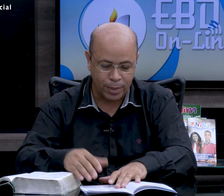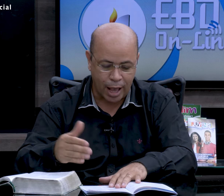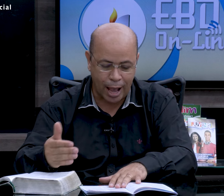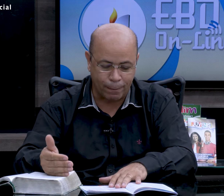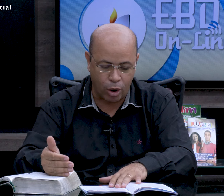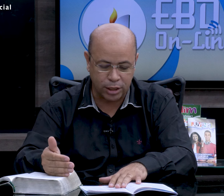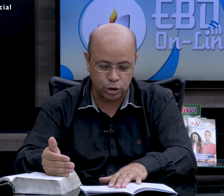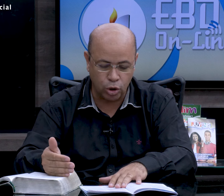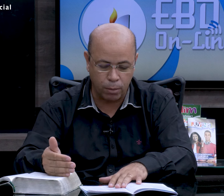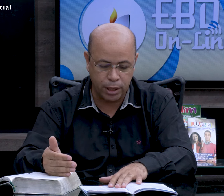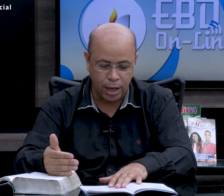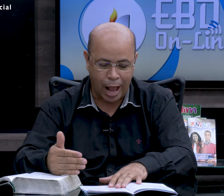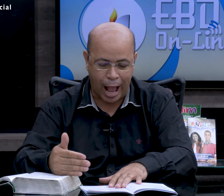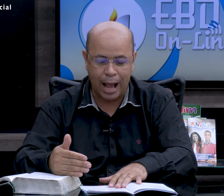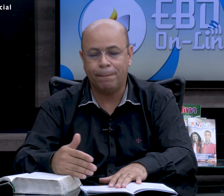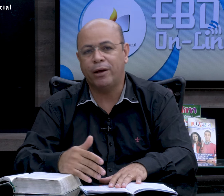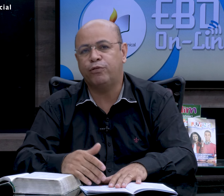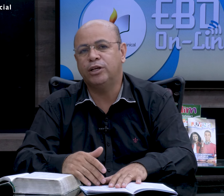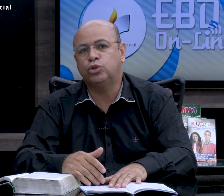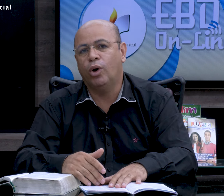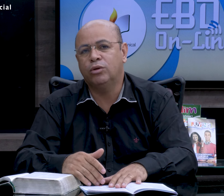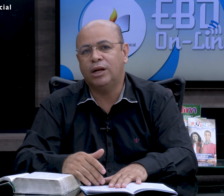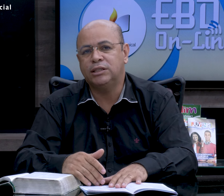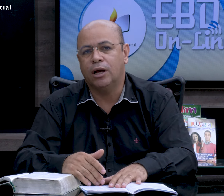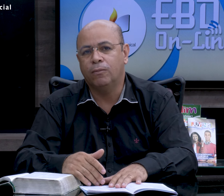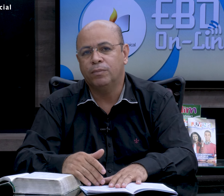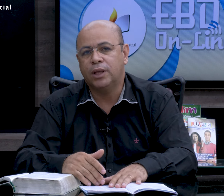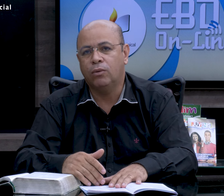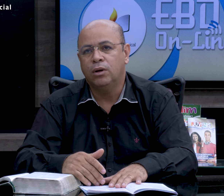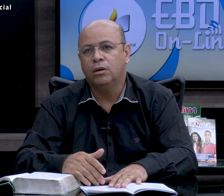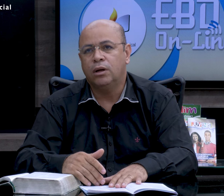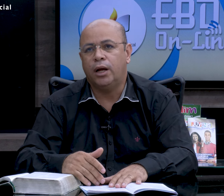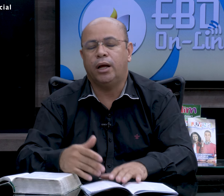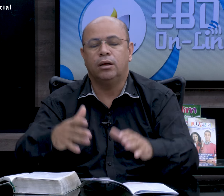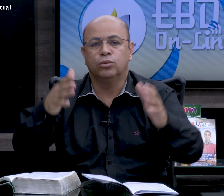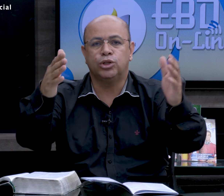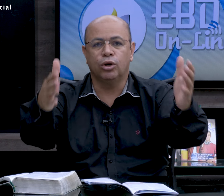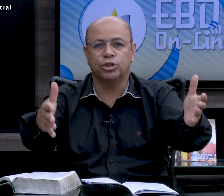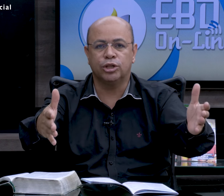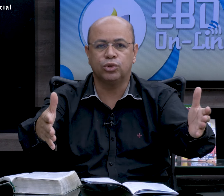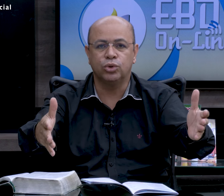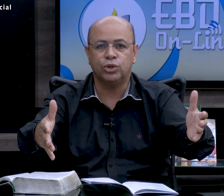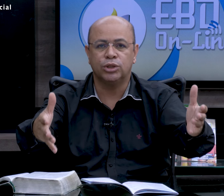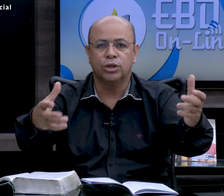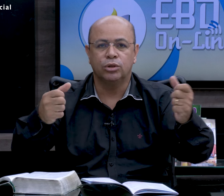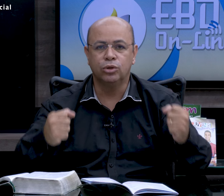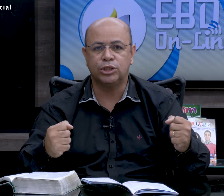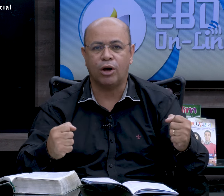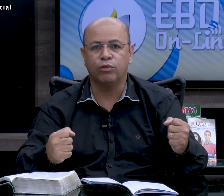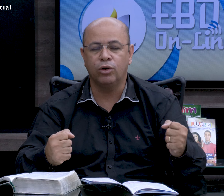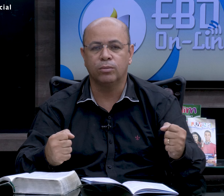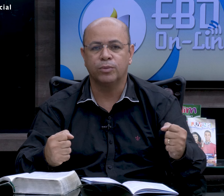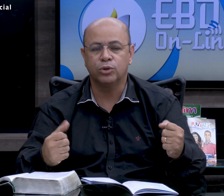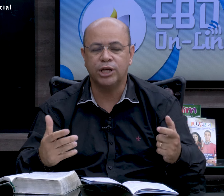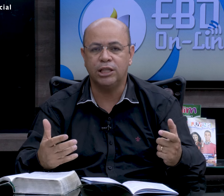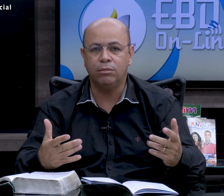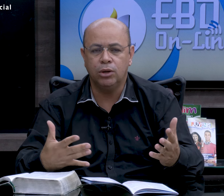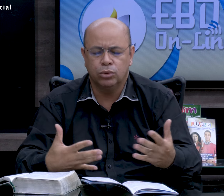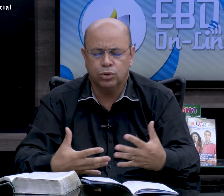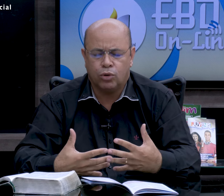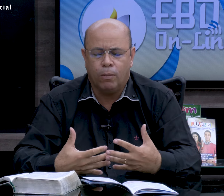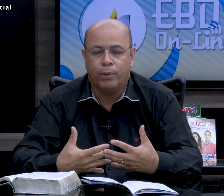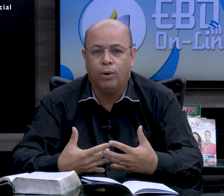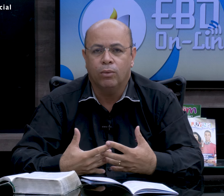lição aborda sobre aperfeiçoando a lição então Eh o senhor Jesus nos salvou nos